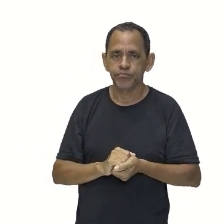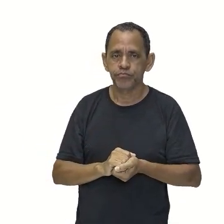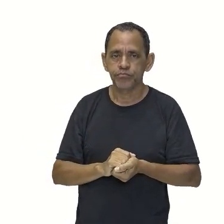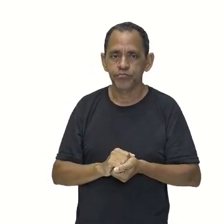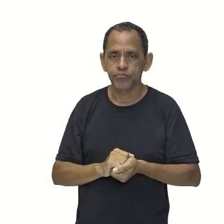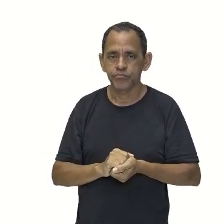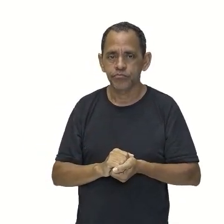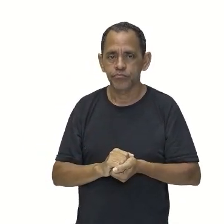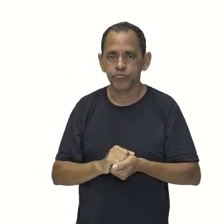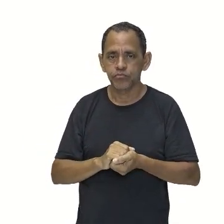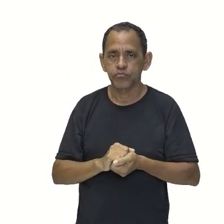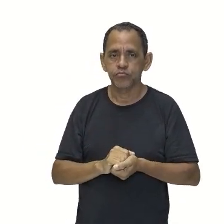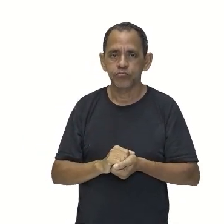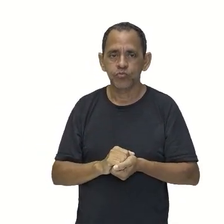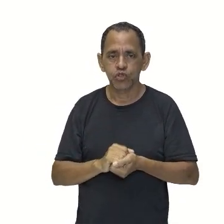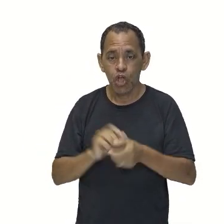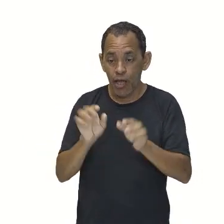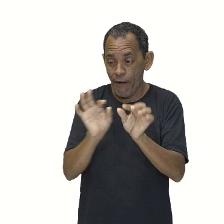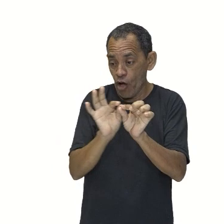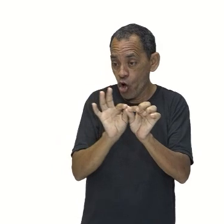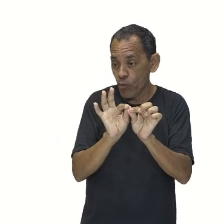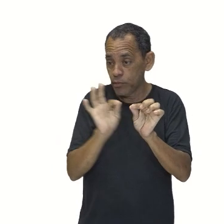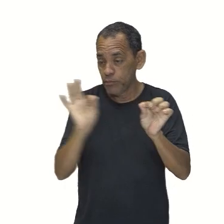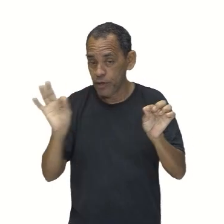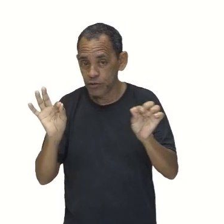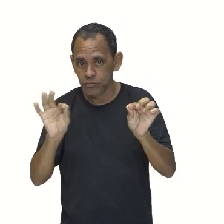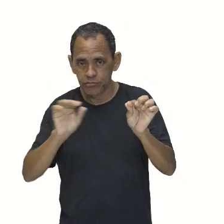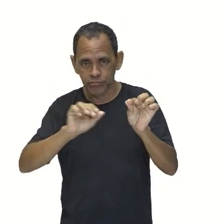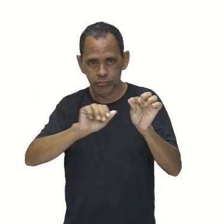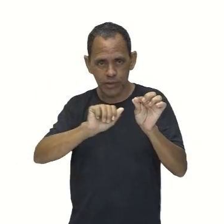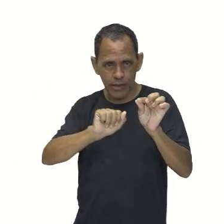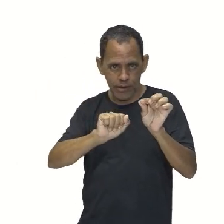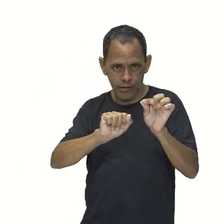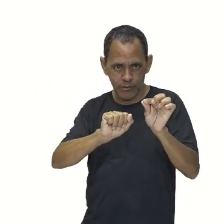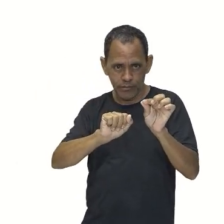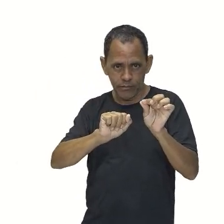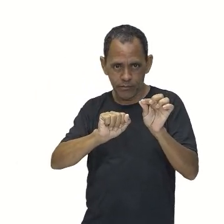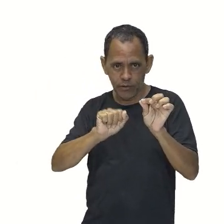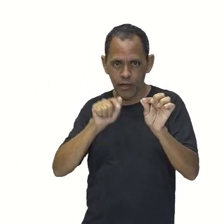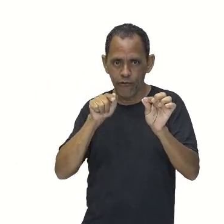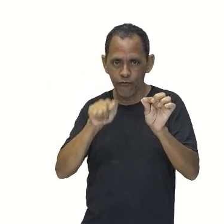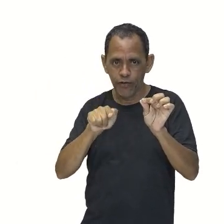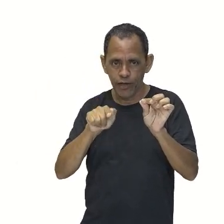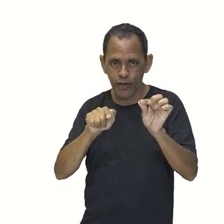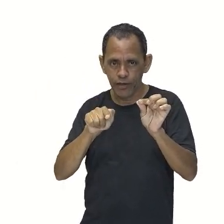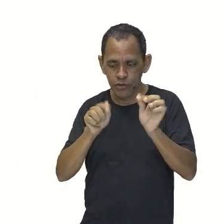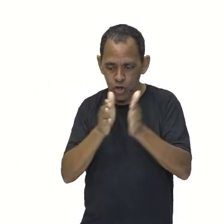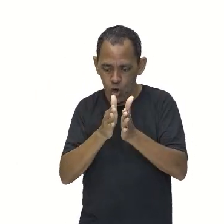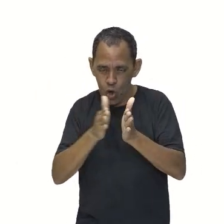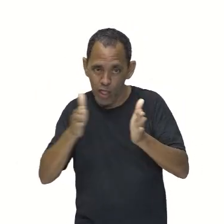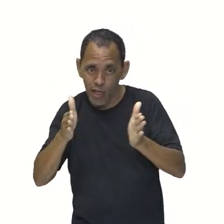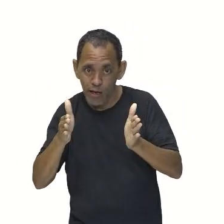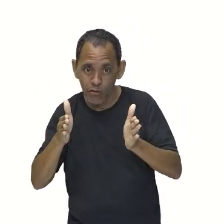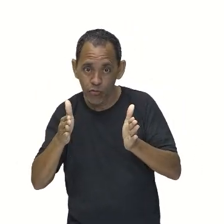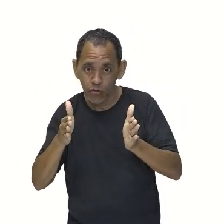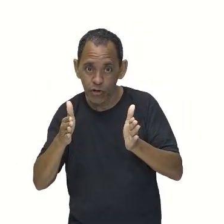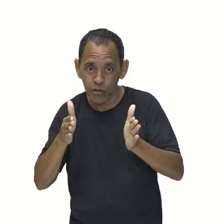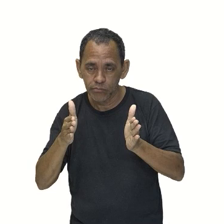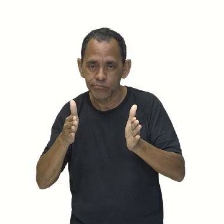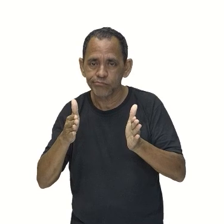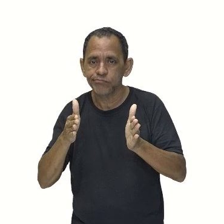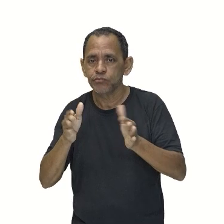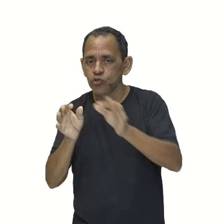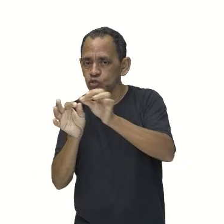pelo comprimento, que eu vou chamar de A, olha, vezes a largura, que eu estou chamando de B,